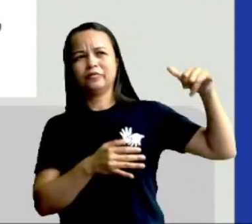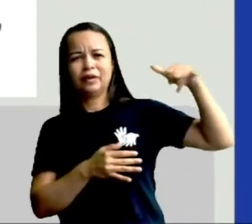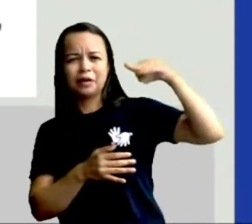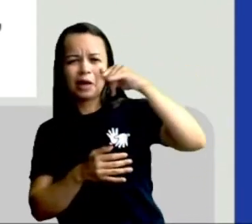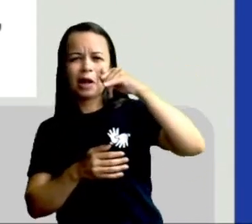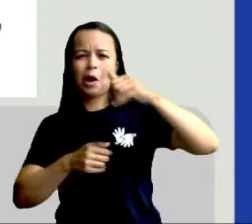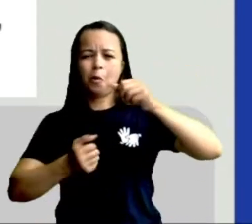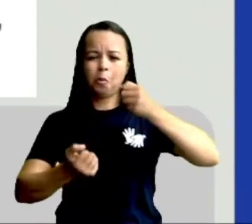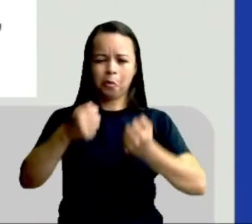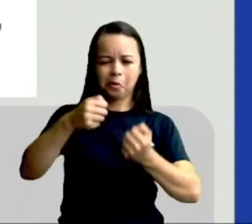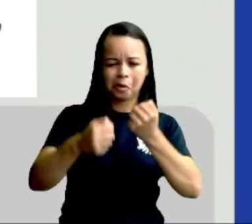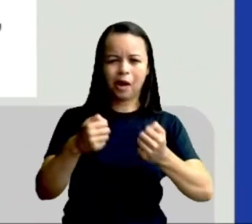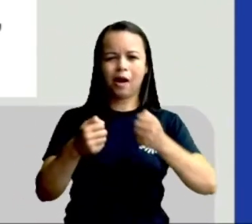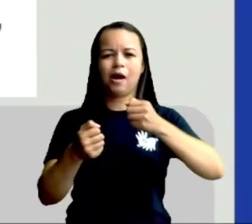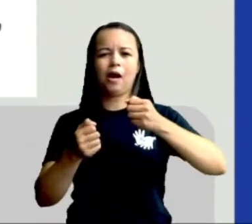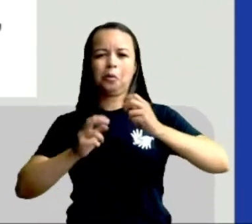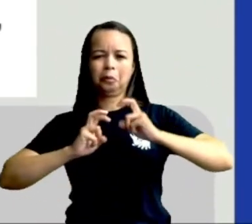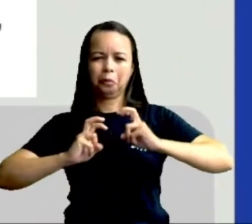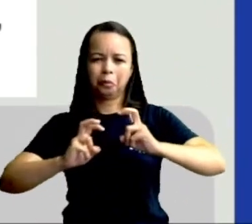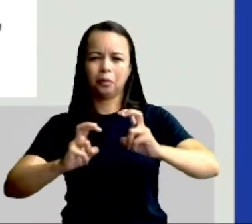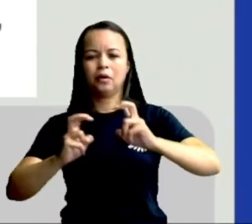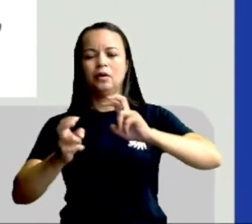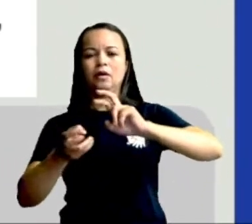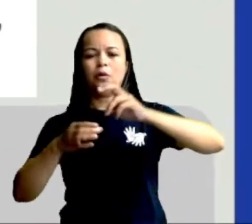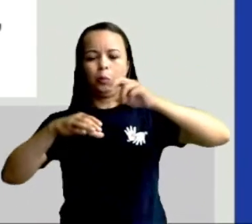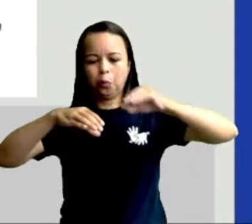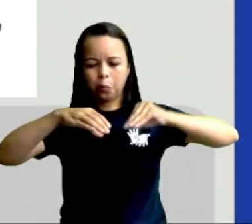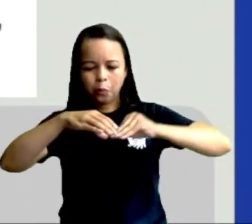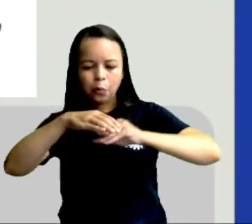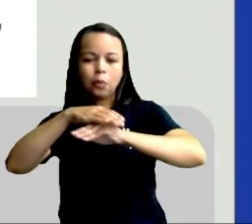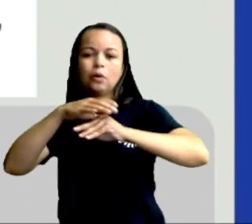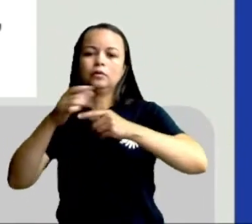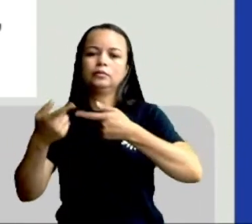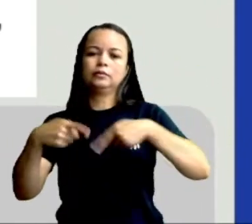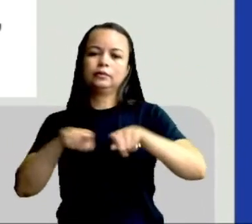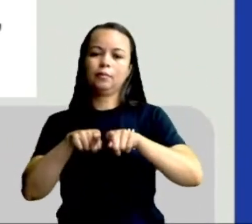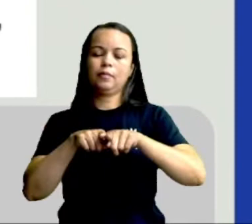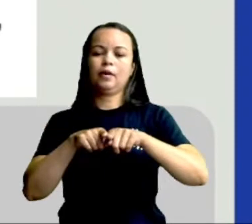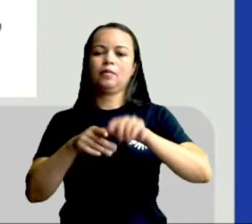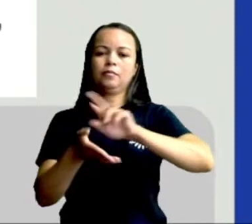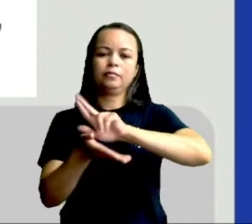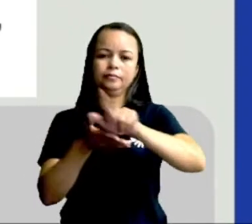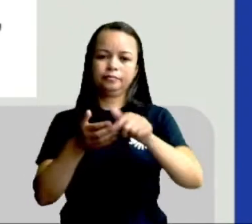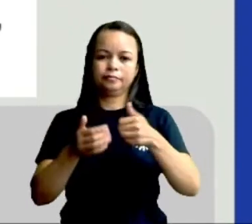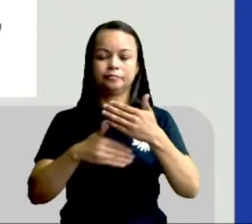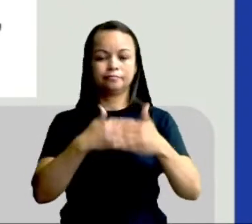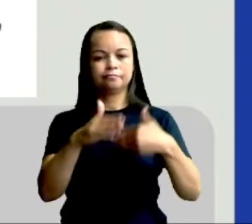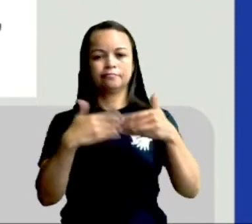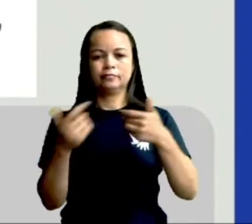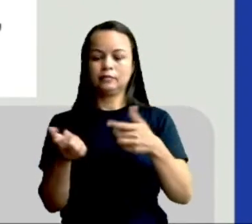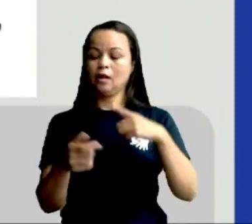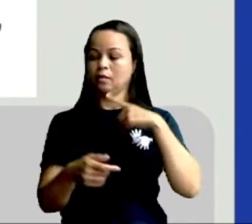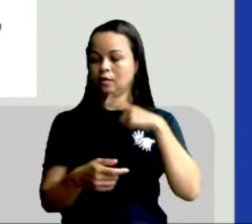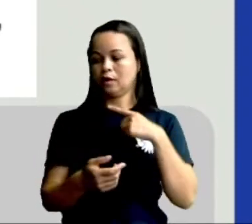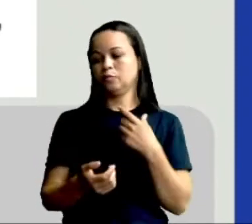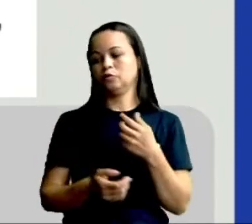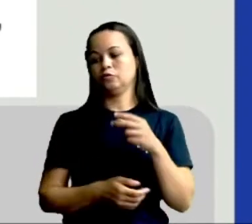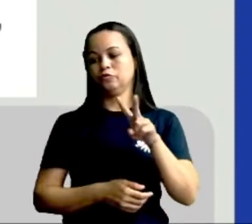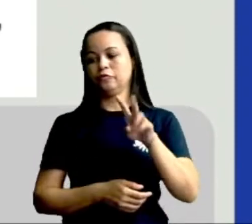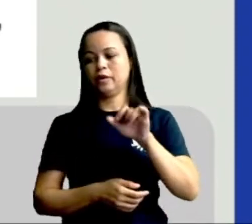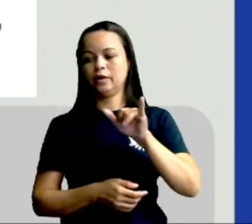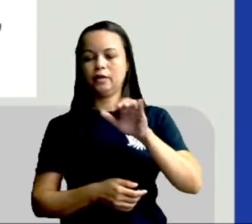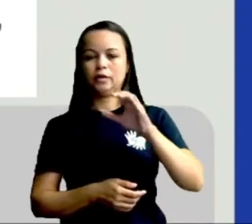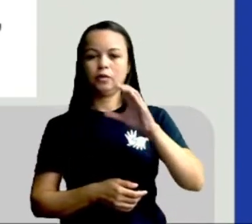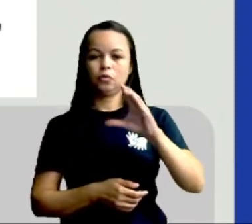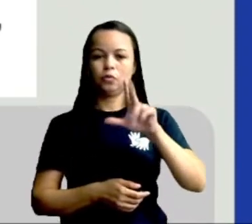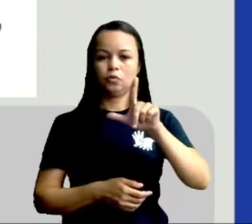o meio pelo qual os transportes vão se locomover. Temos os veículos, que são